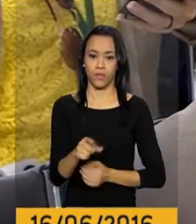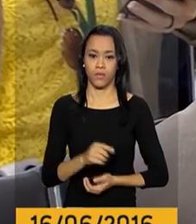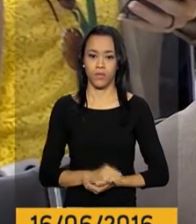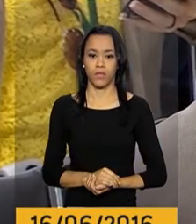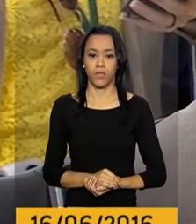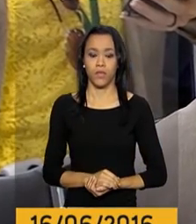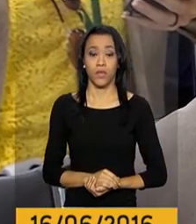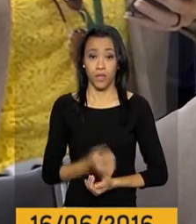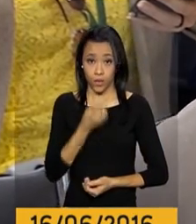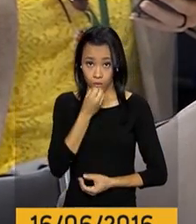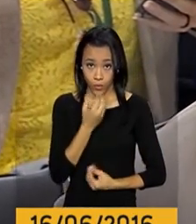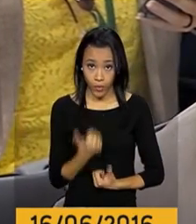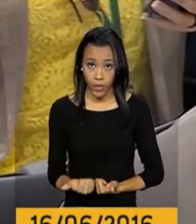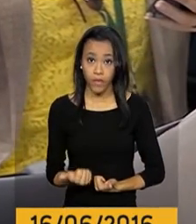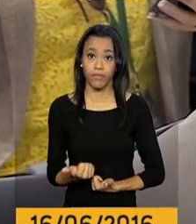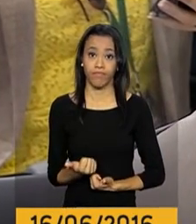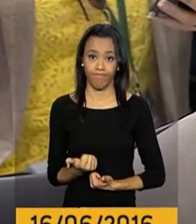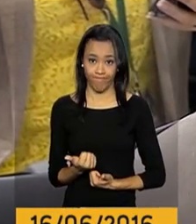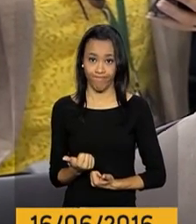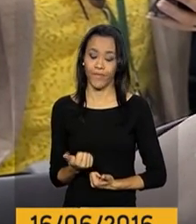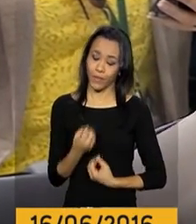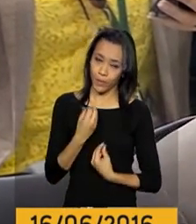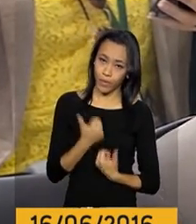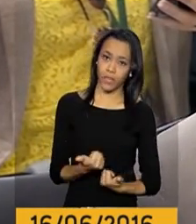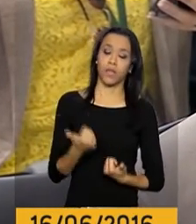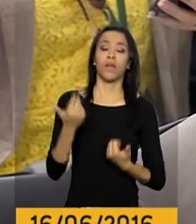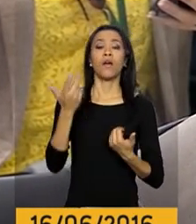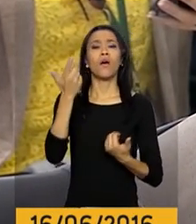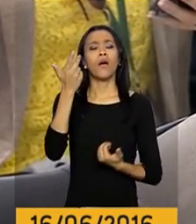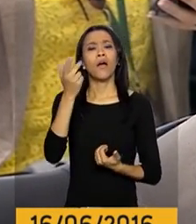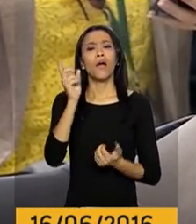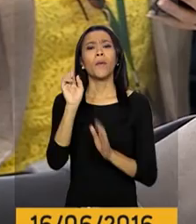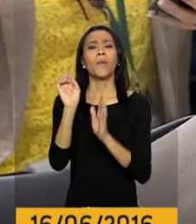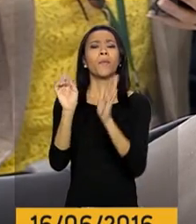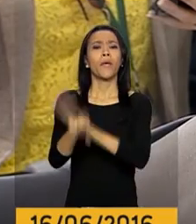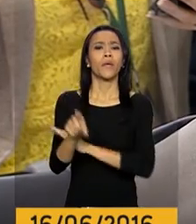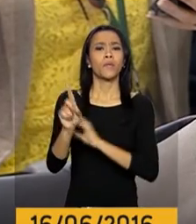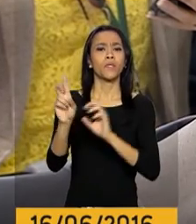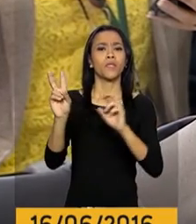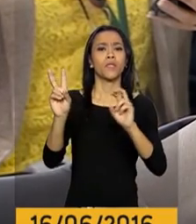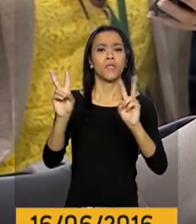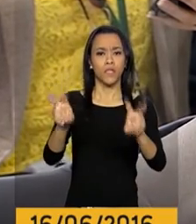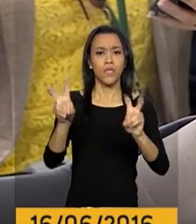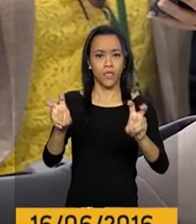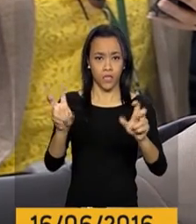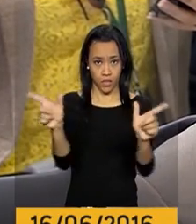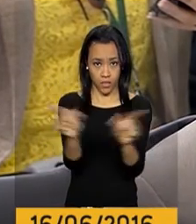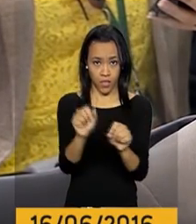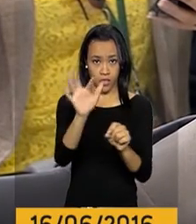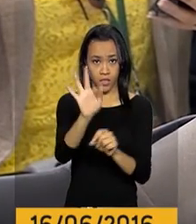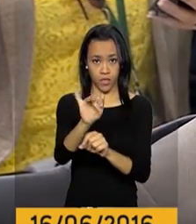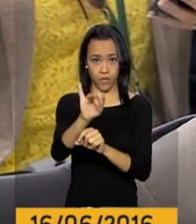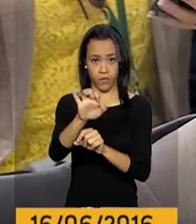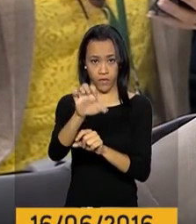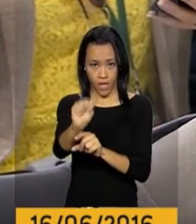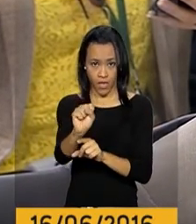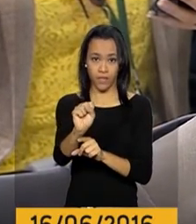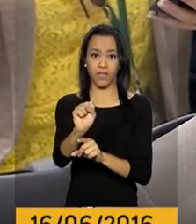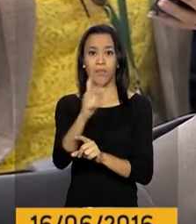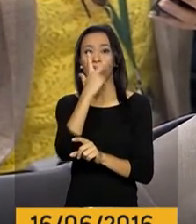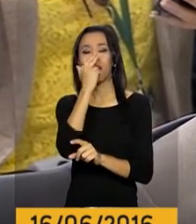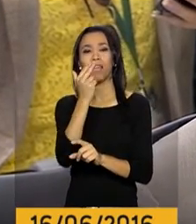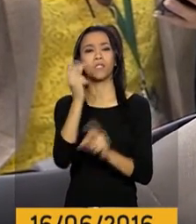senhor? Tudo bem, Romualdo. Pois bem, ministro. Uma das questões do FIES foi sempre a questão dos alunos que estão